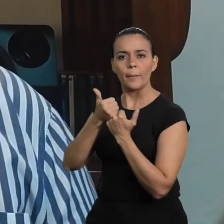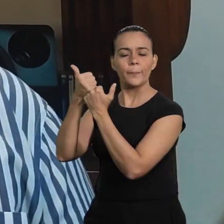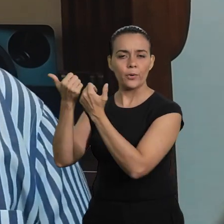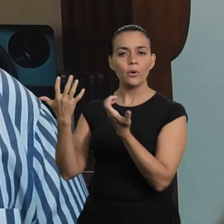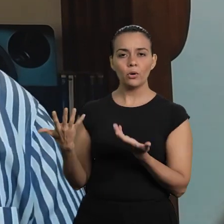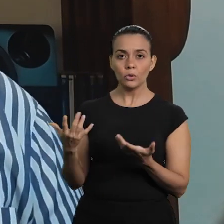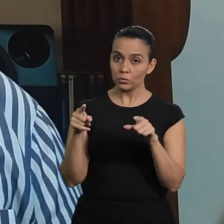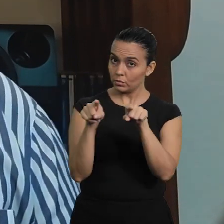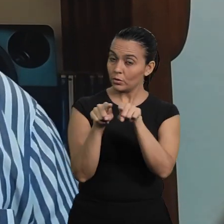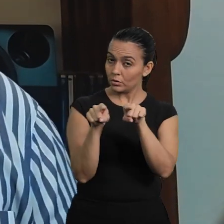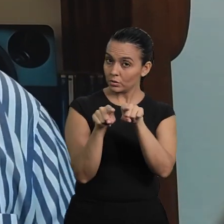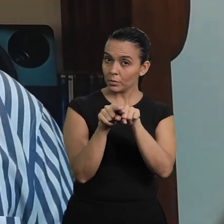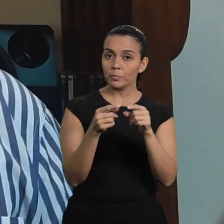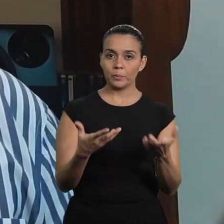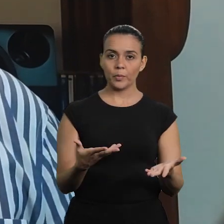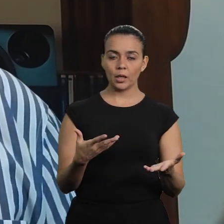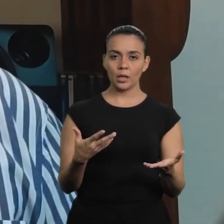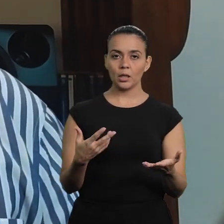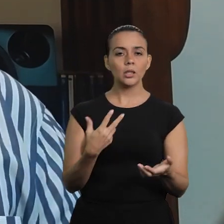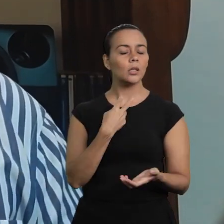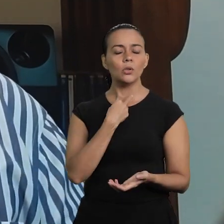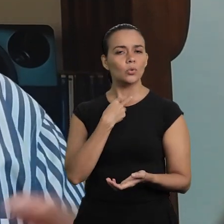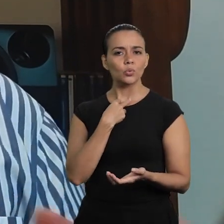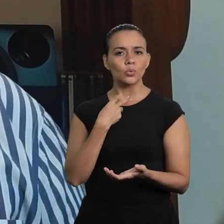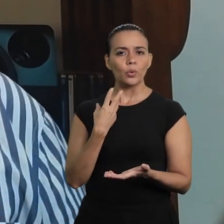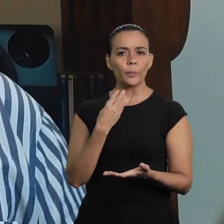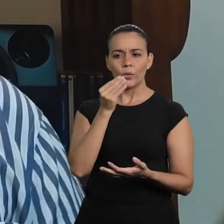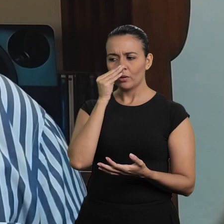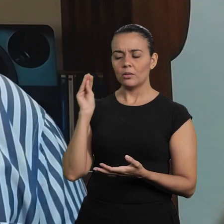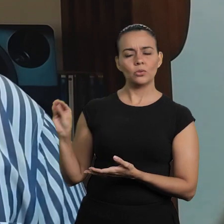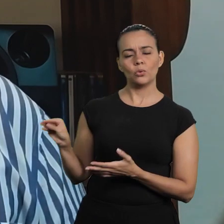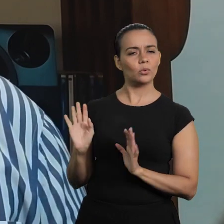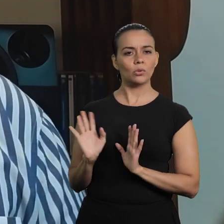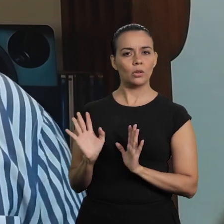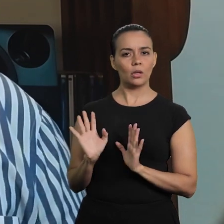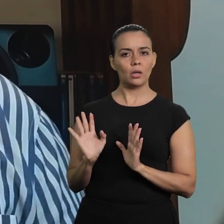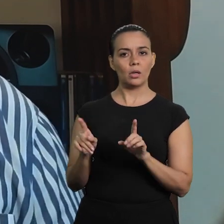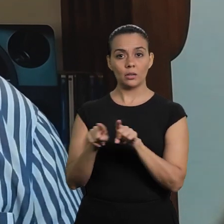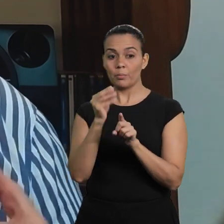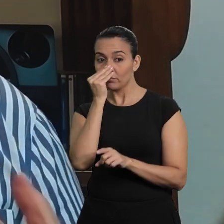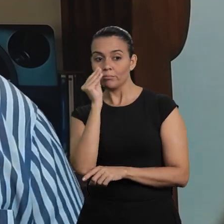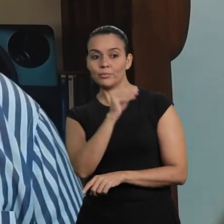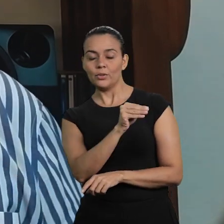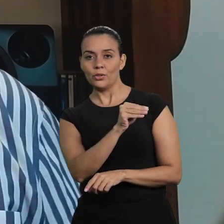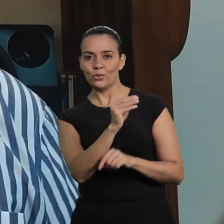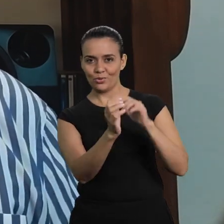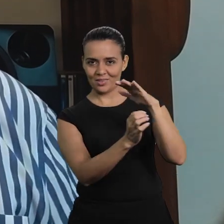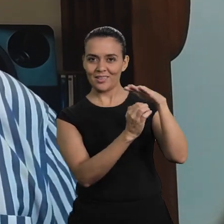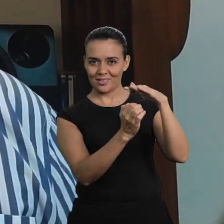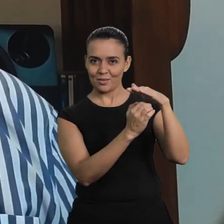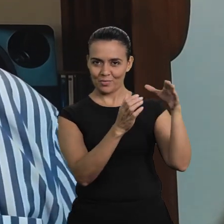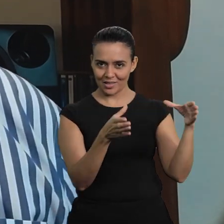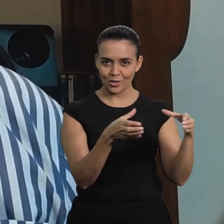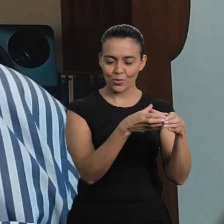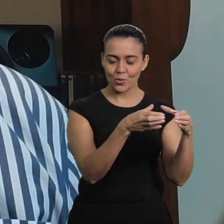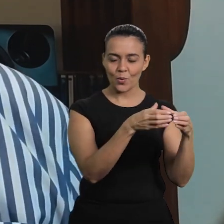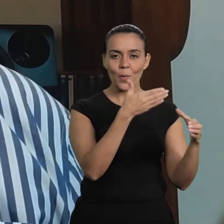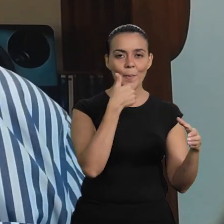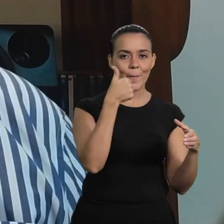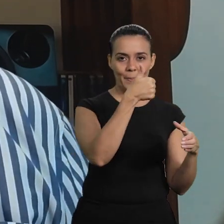menores? Também não deixar de lado as organizações mais estruturadas, porque elas têm uma